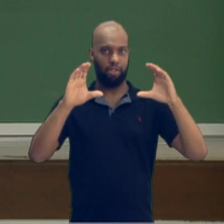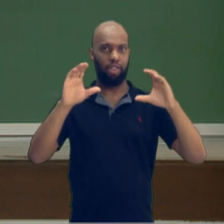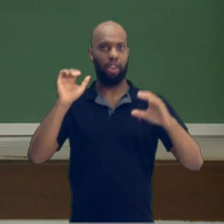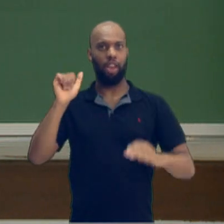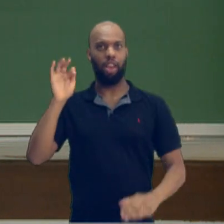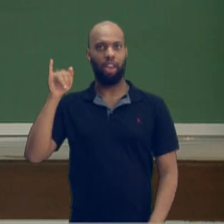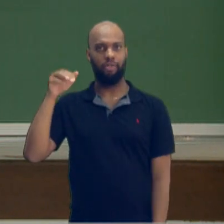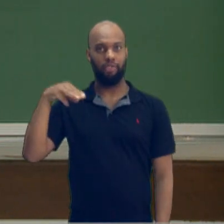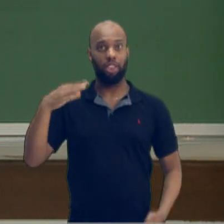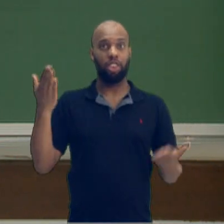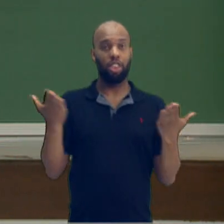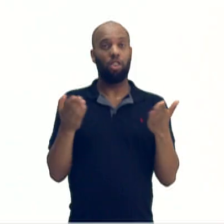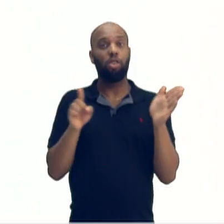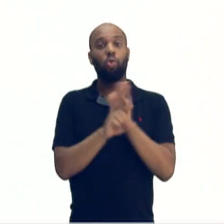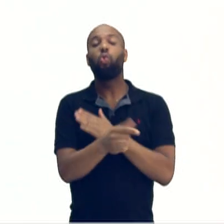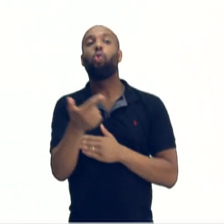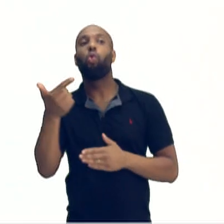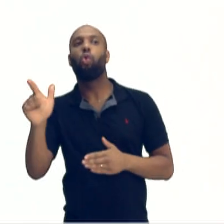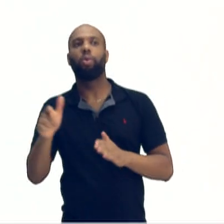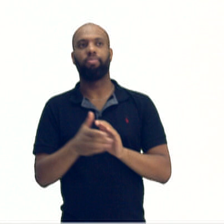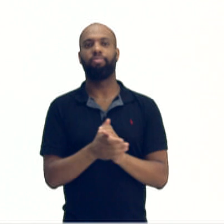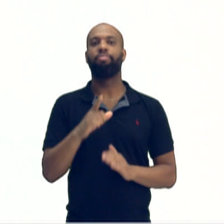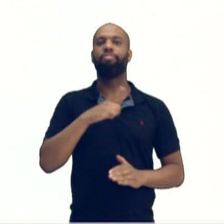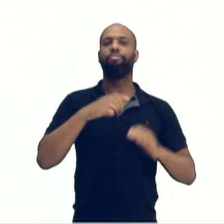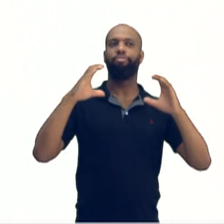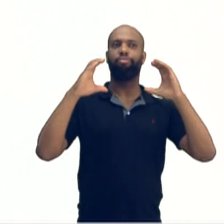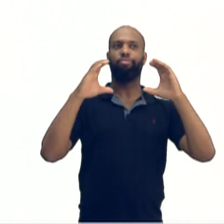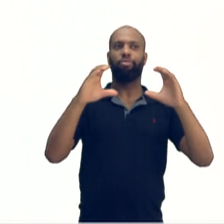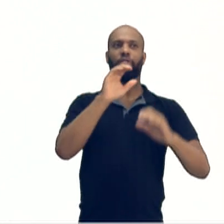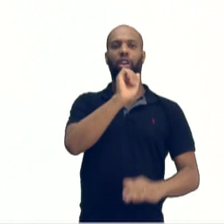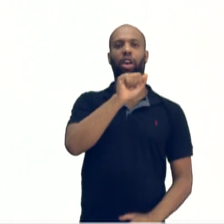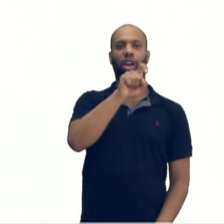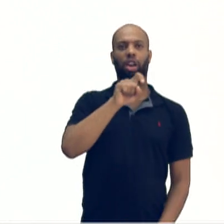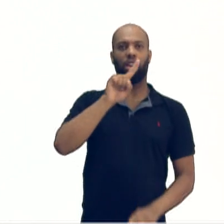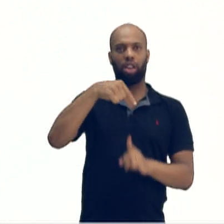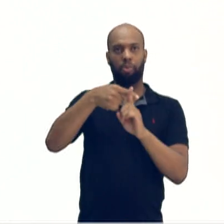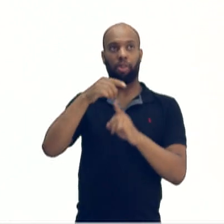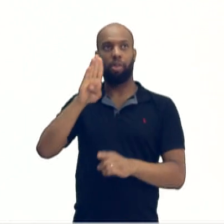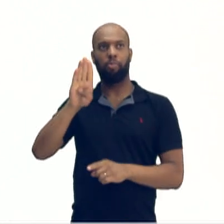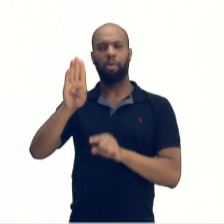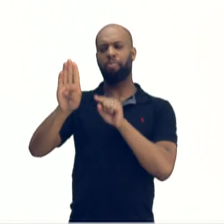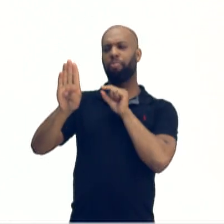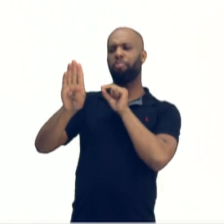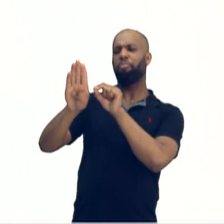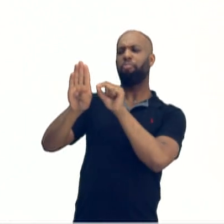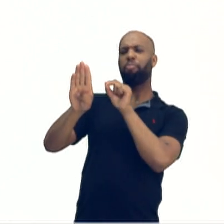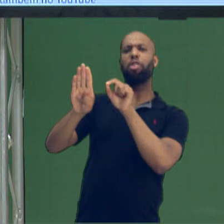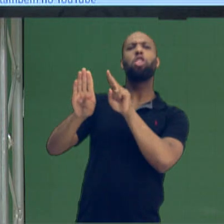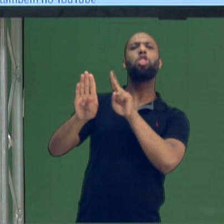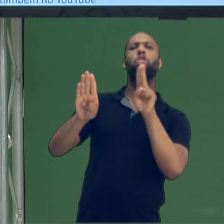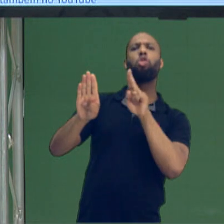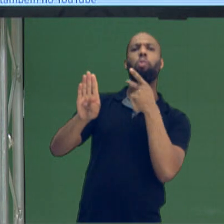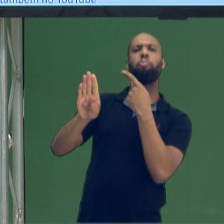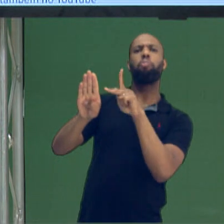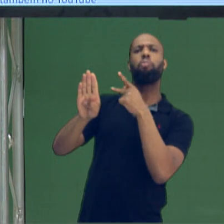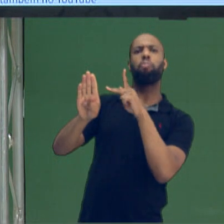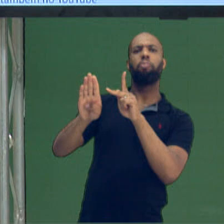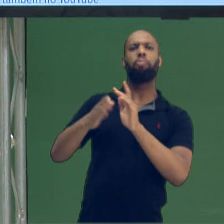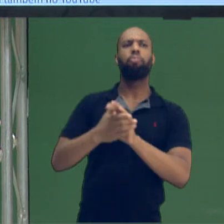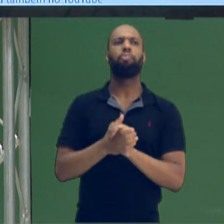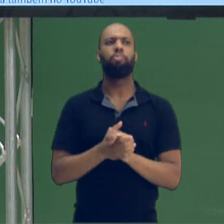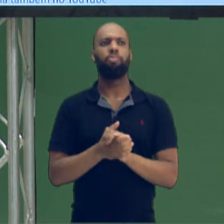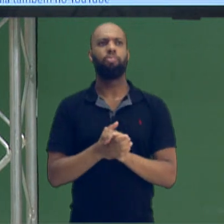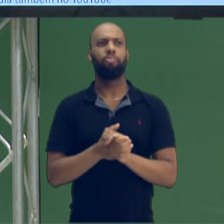segunda questãozinha do quiz. Na função f de x igual a x mais b, o termo b recebe qual nome correto? Vamos